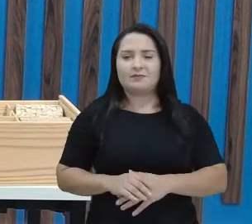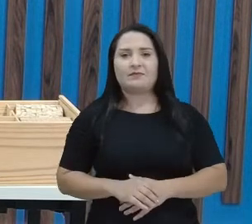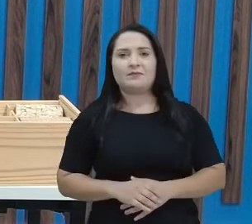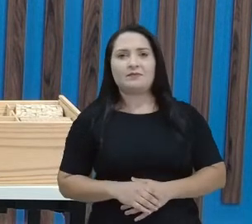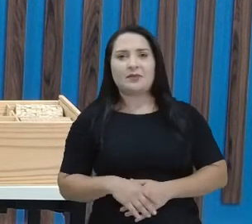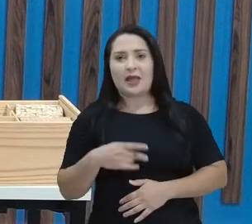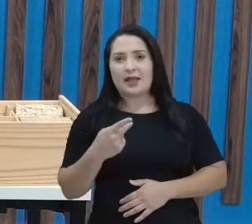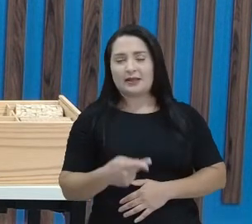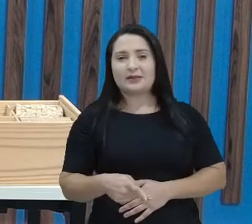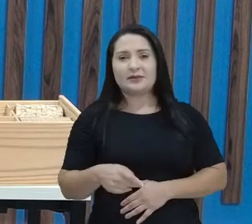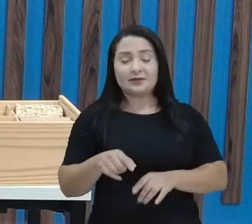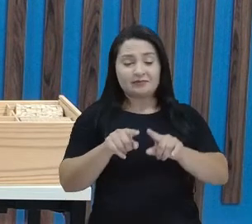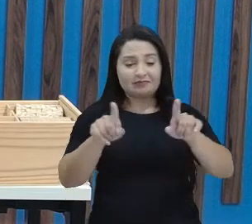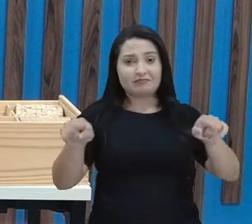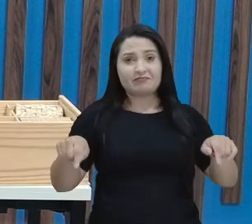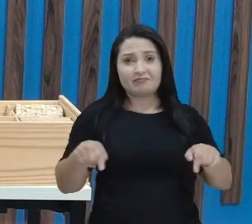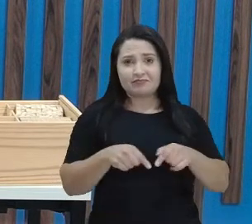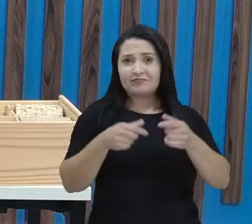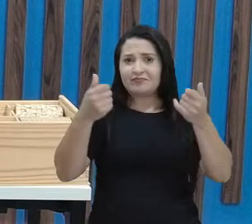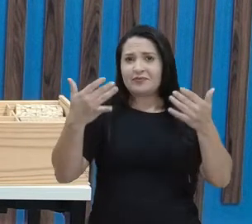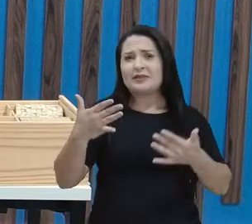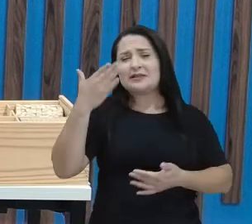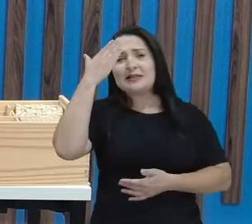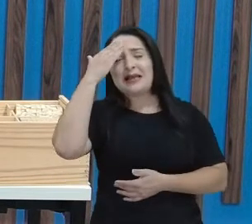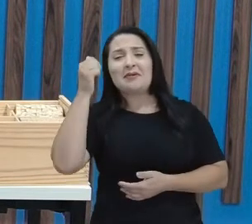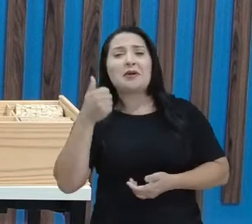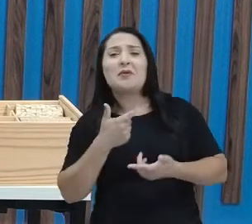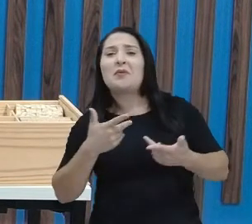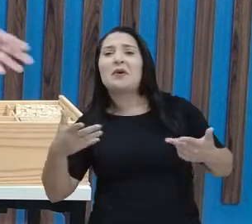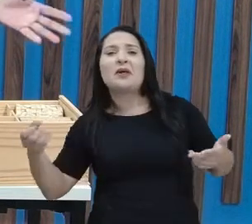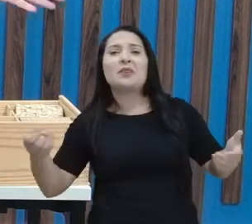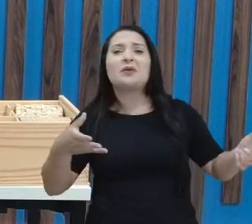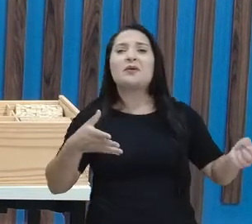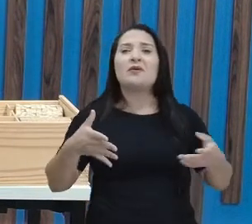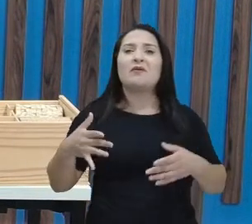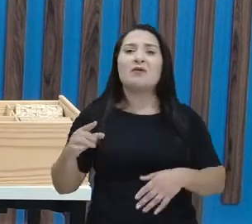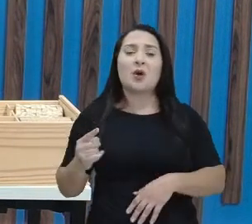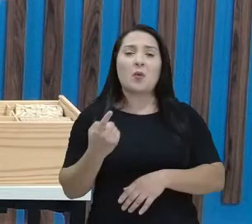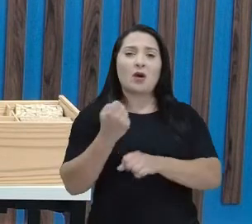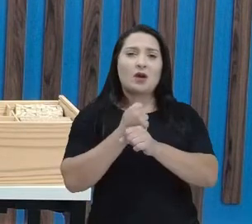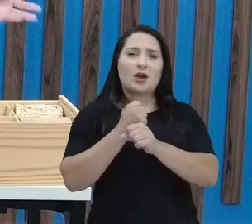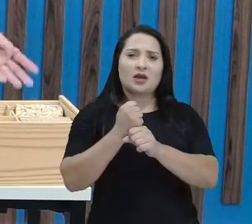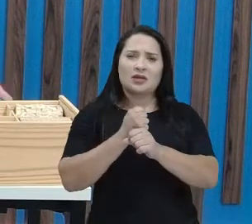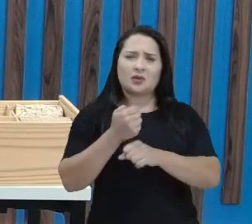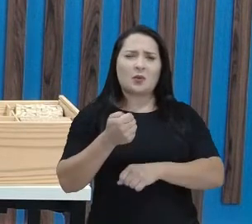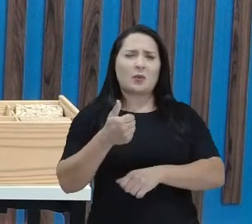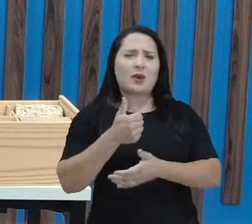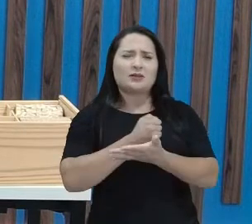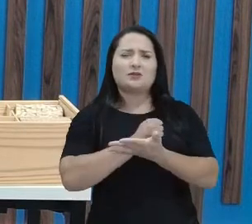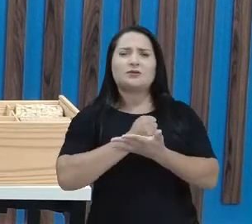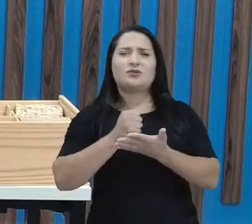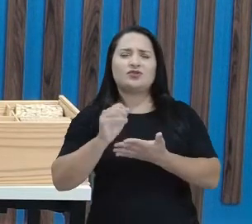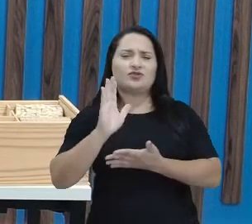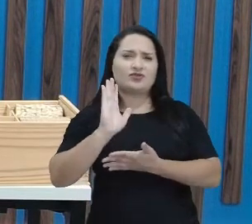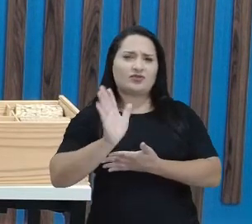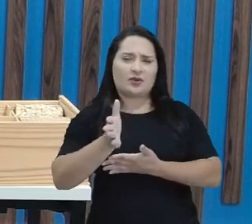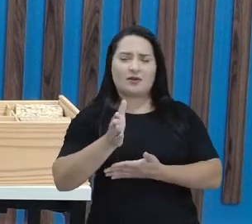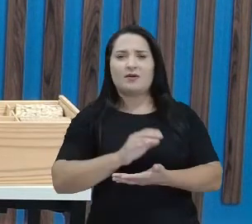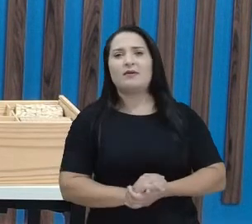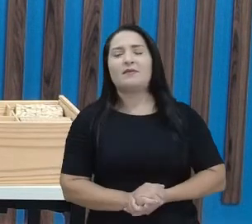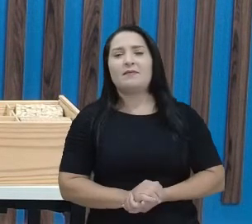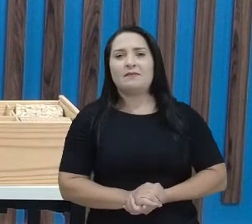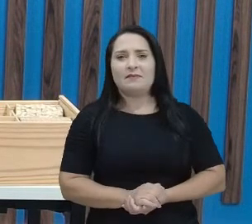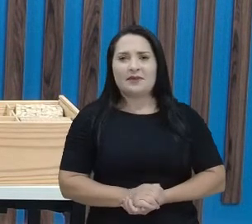no estúdio para a gente e saber quais são as novidades aí. Um ano praticamente quase se passou e ela quer saber aí